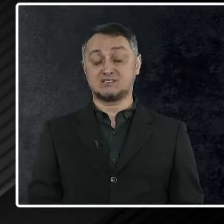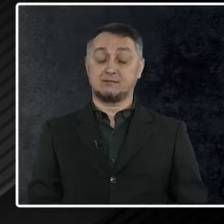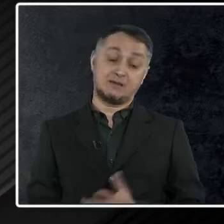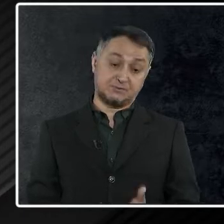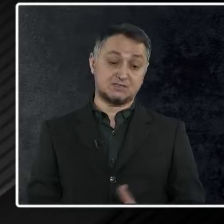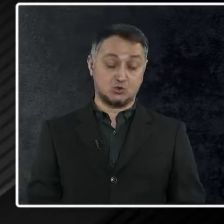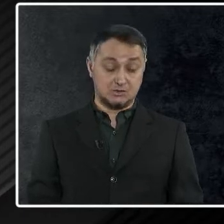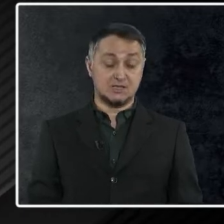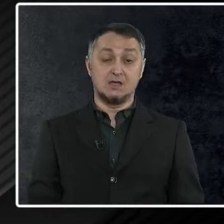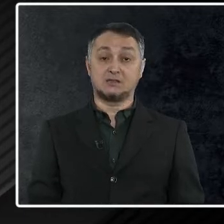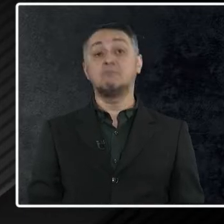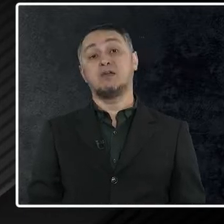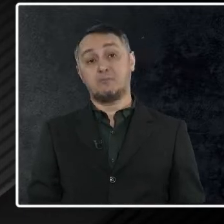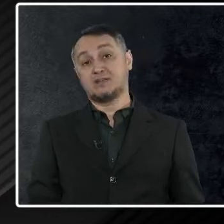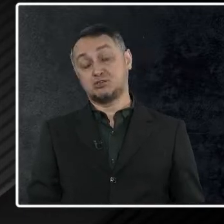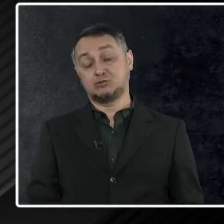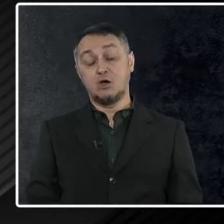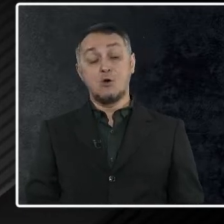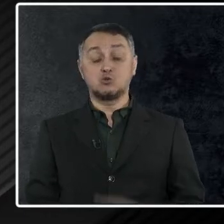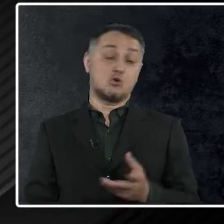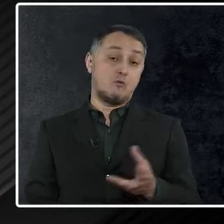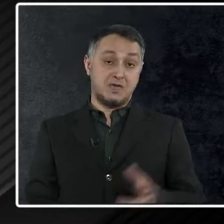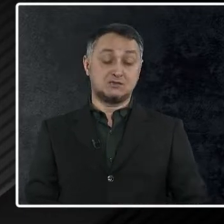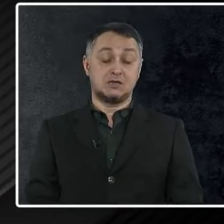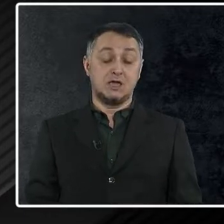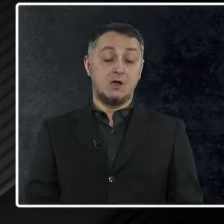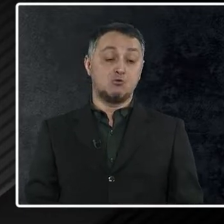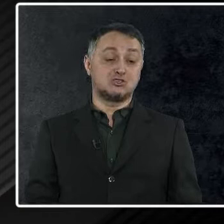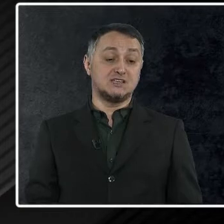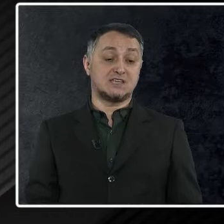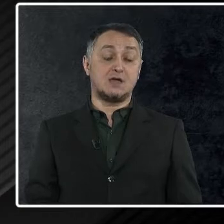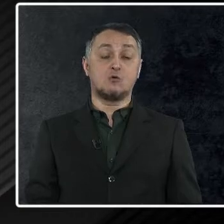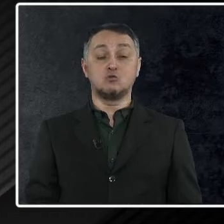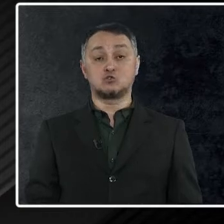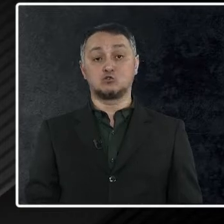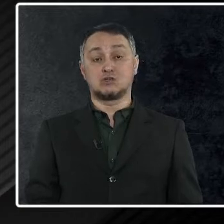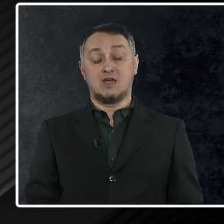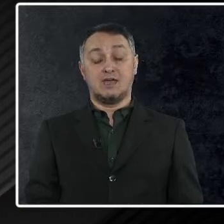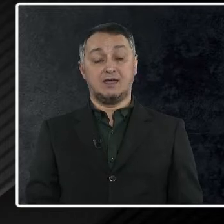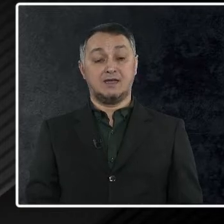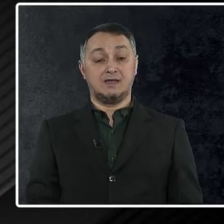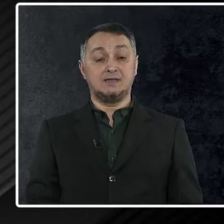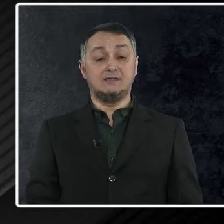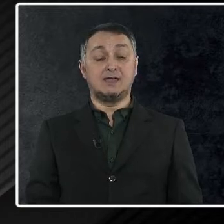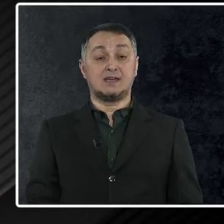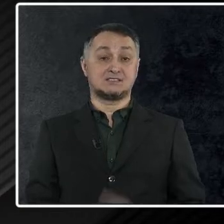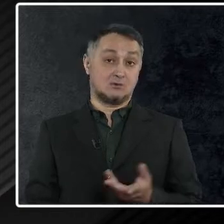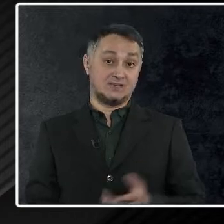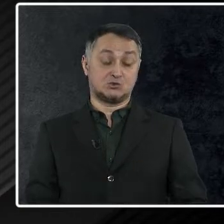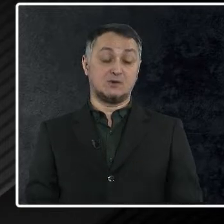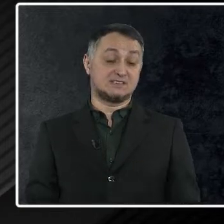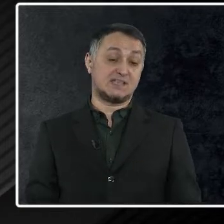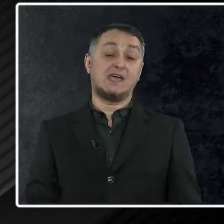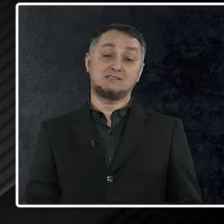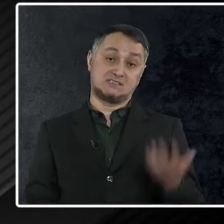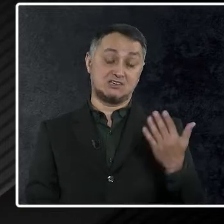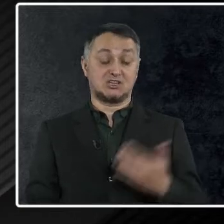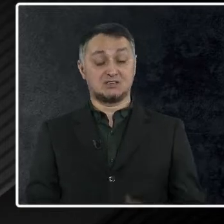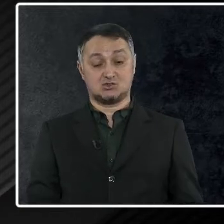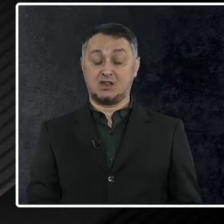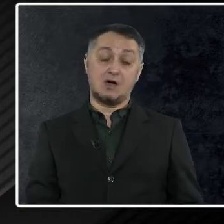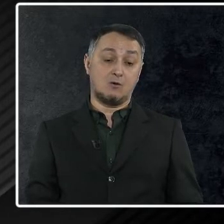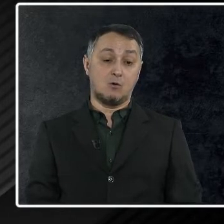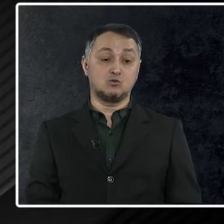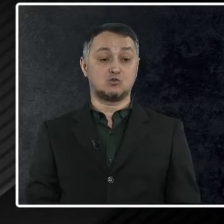e outras adaptações. Também o partido usualmente utiliza recursos em relação às suas sedes,